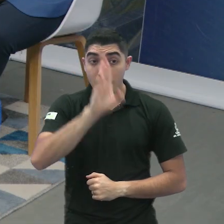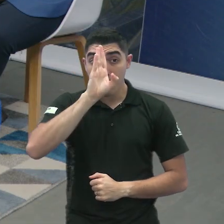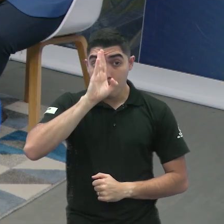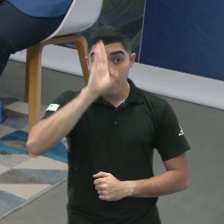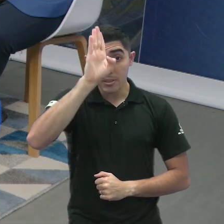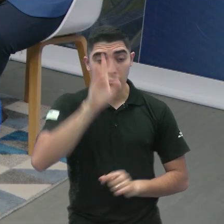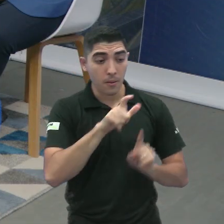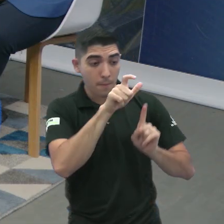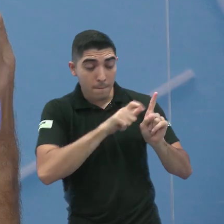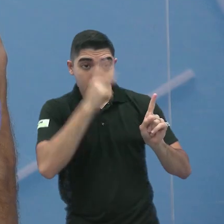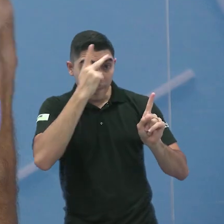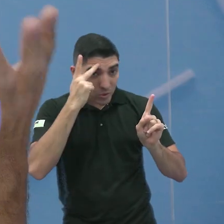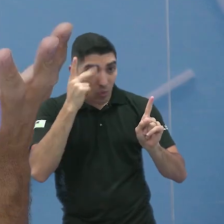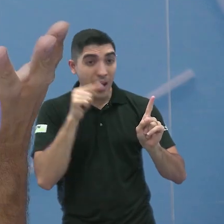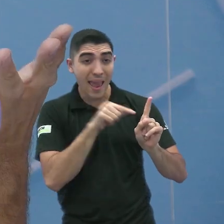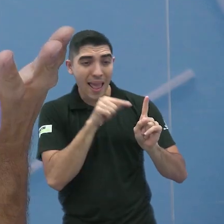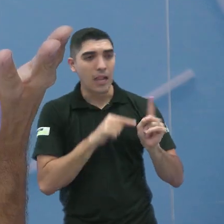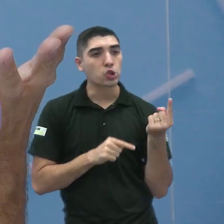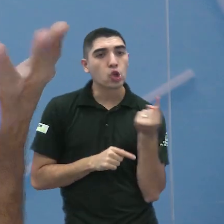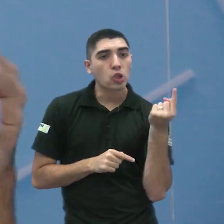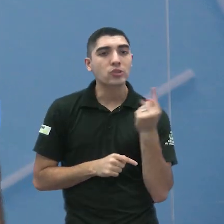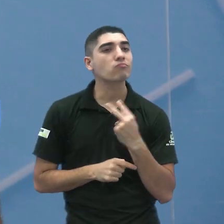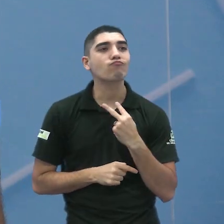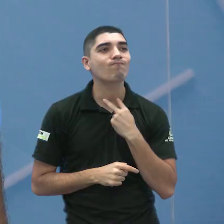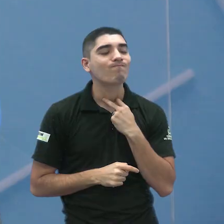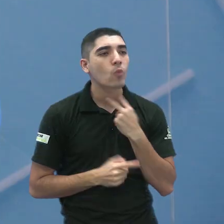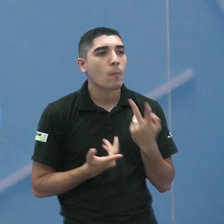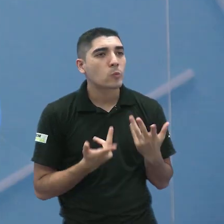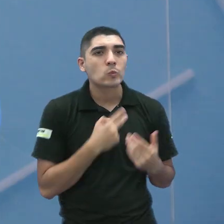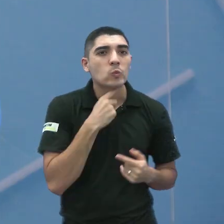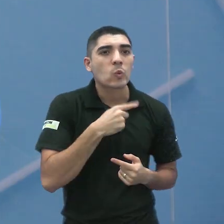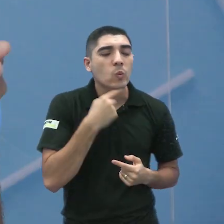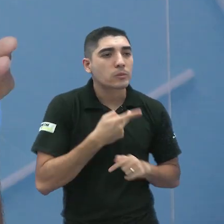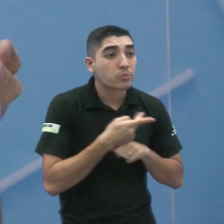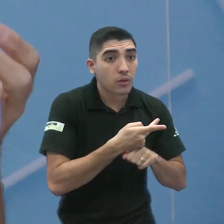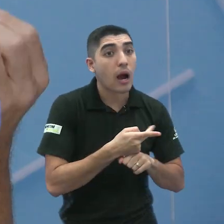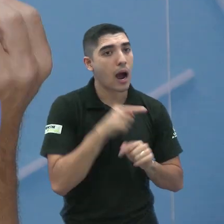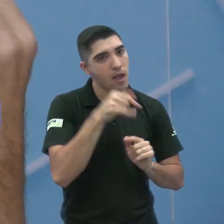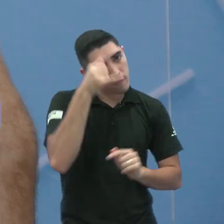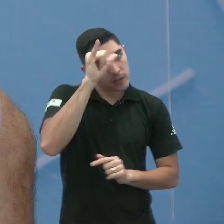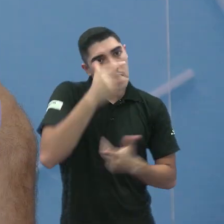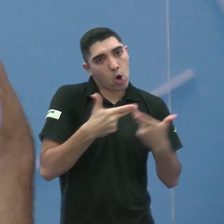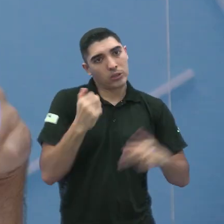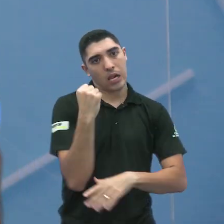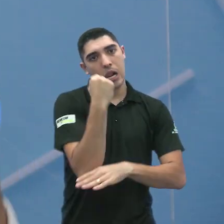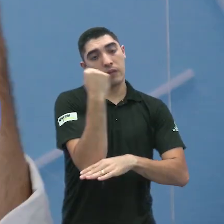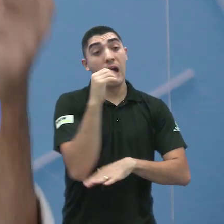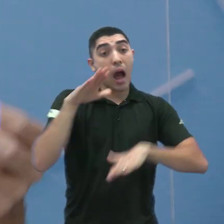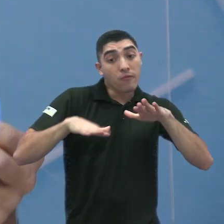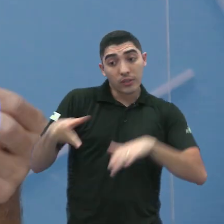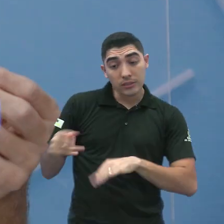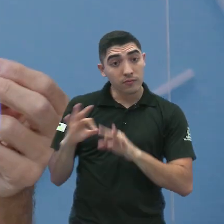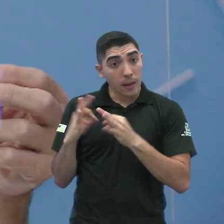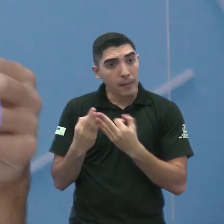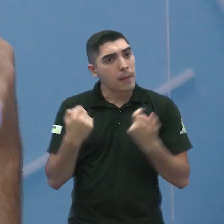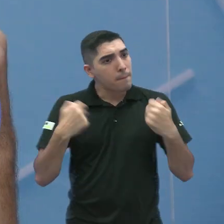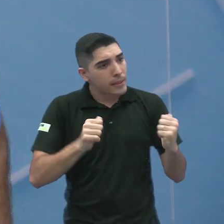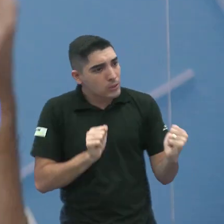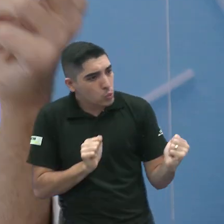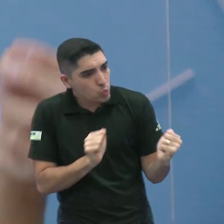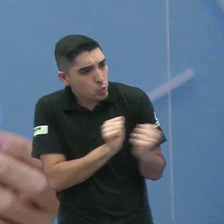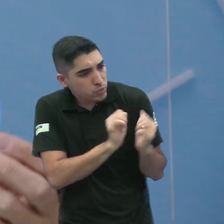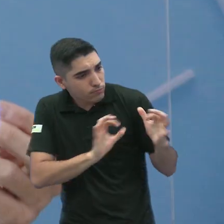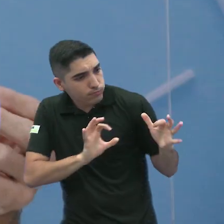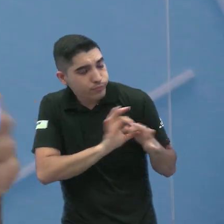pessoas que não estão em condições de buscar por si próprias. Isso evita situações muito graves. Tem situações que a família tem que ser envolvida